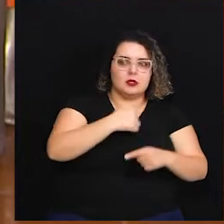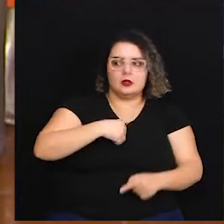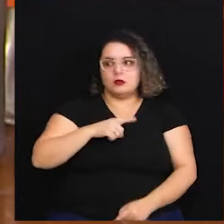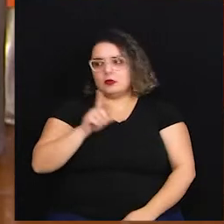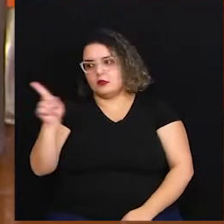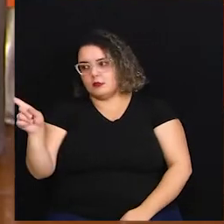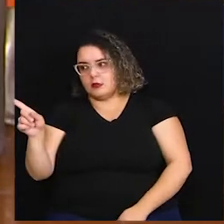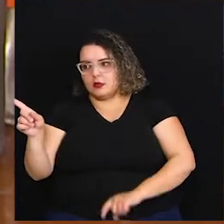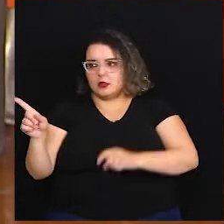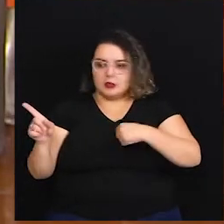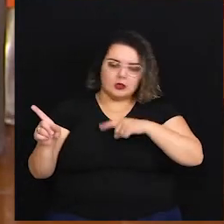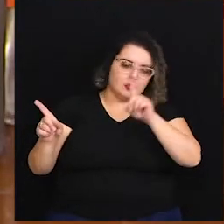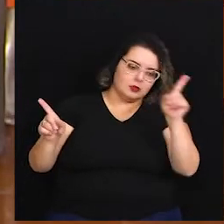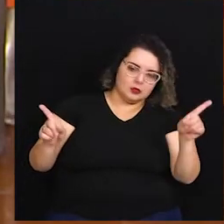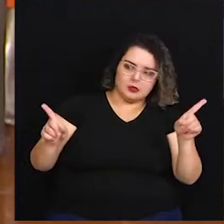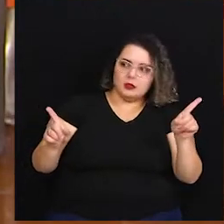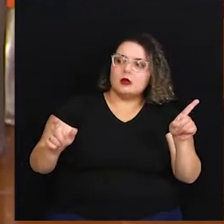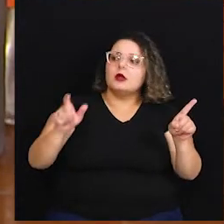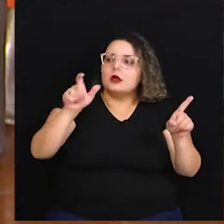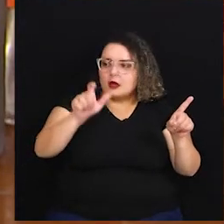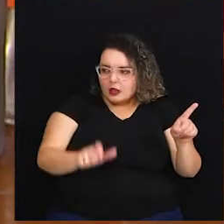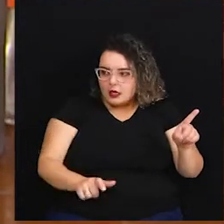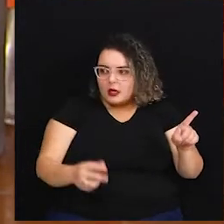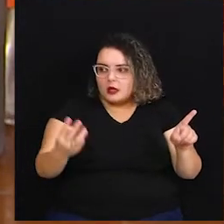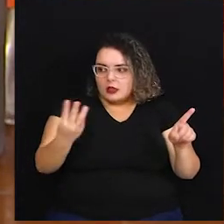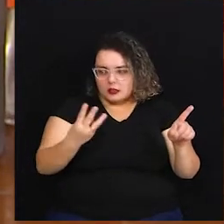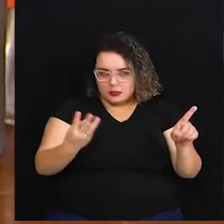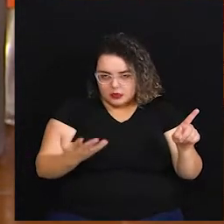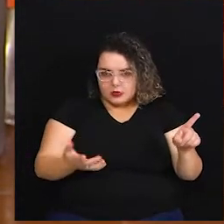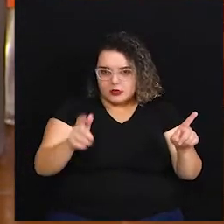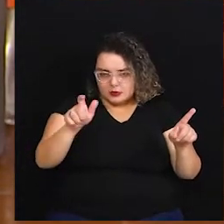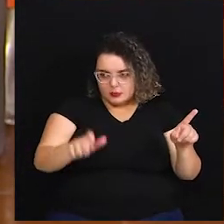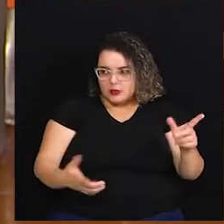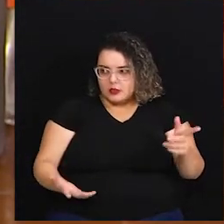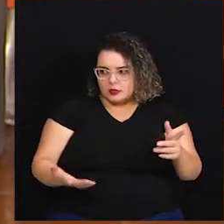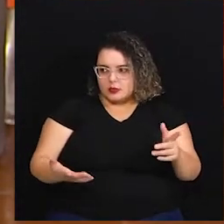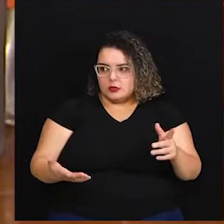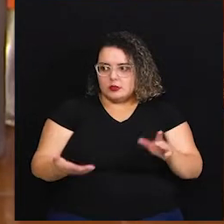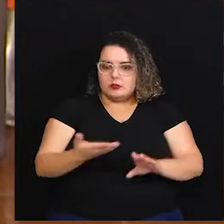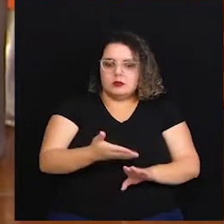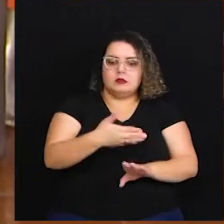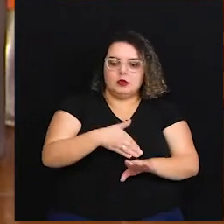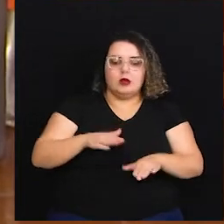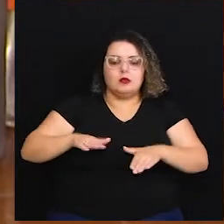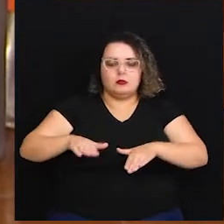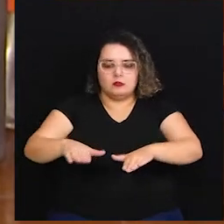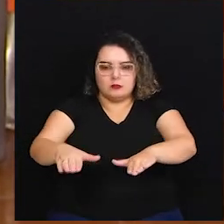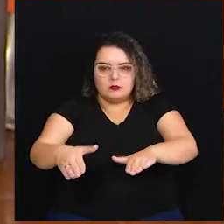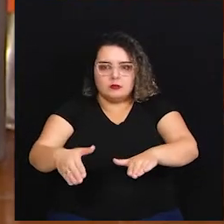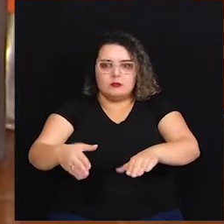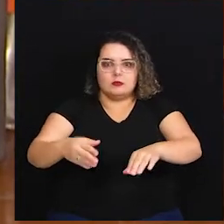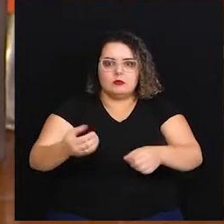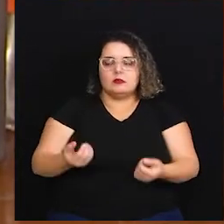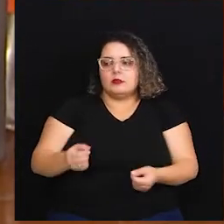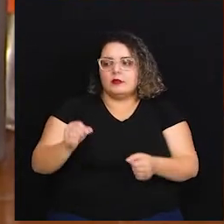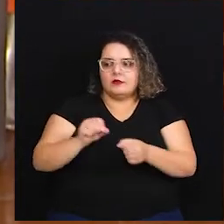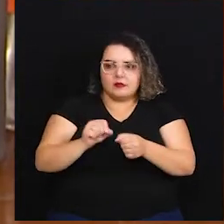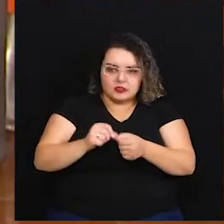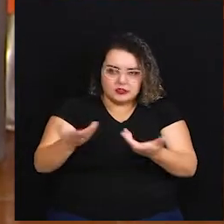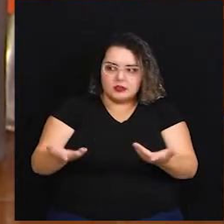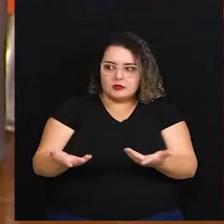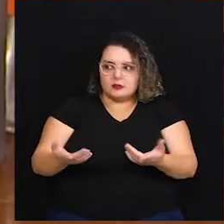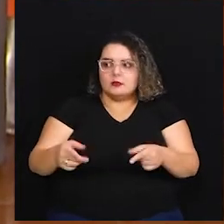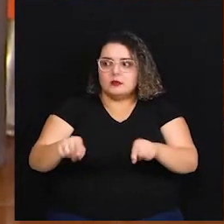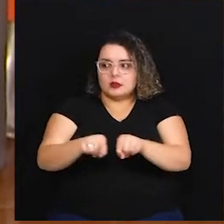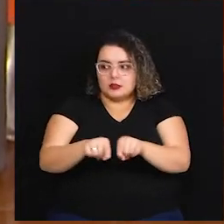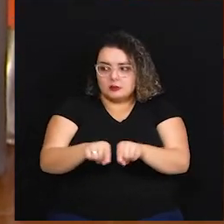para um e eu para outra. E essa terceira pessoa que ficava nos bastidores, né, nos